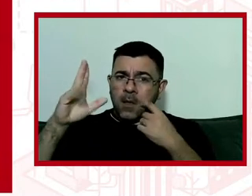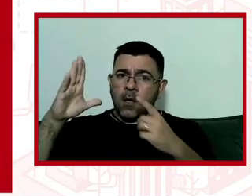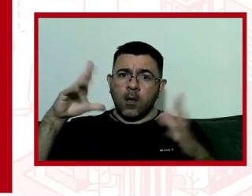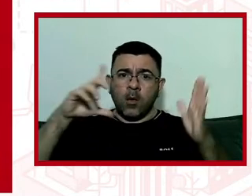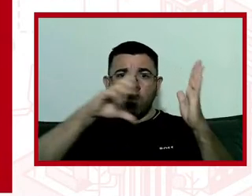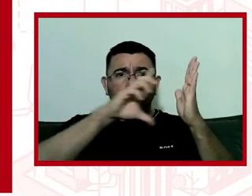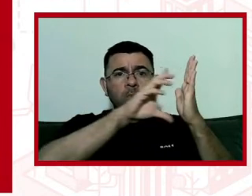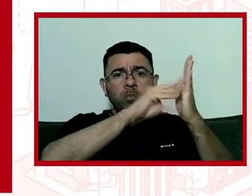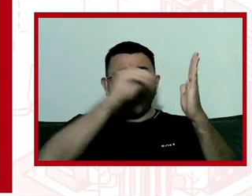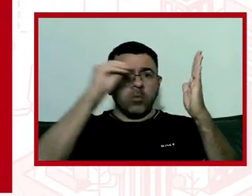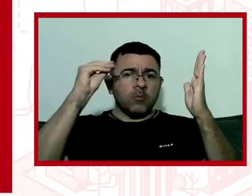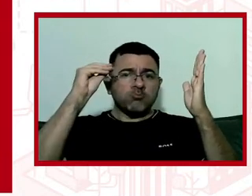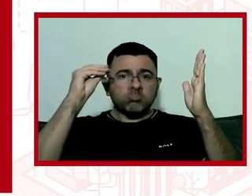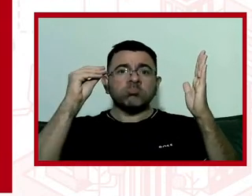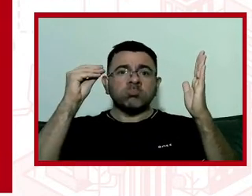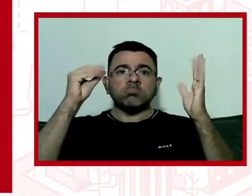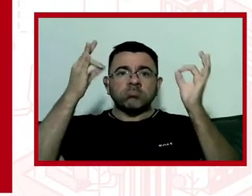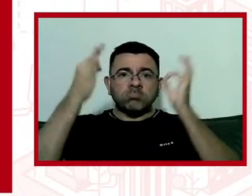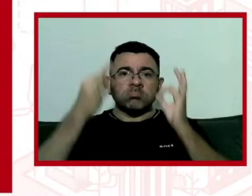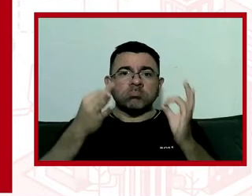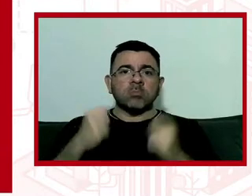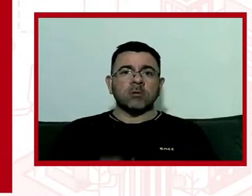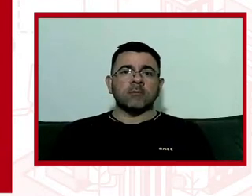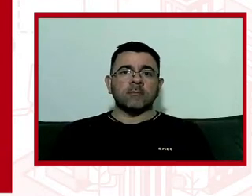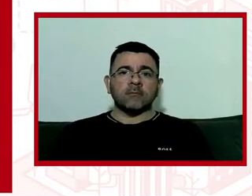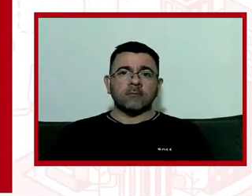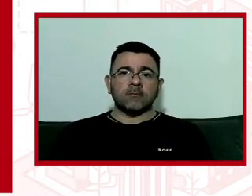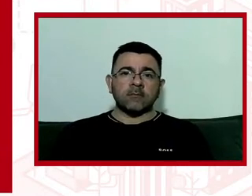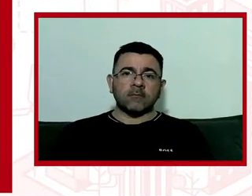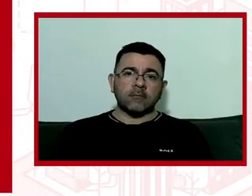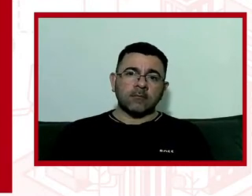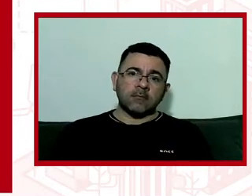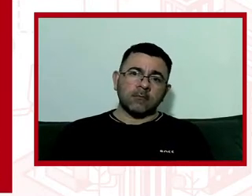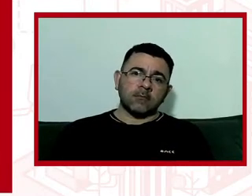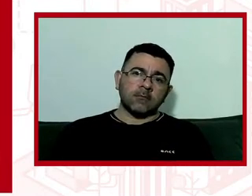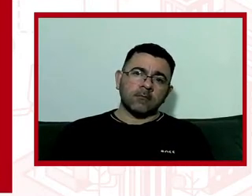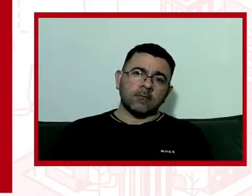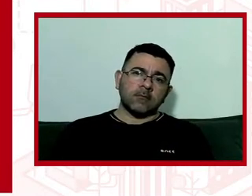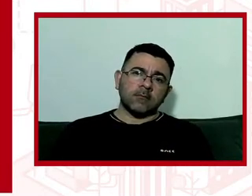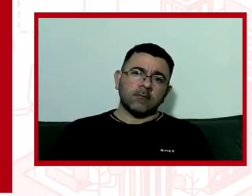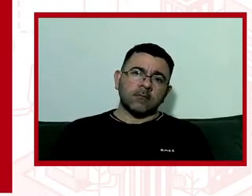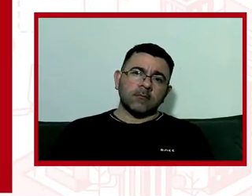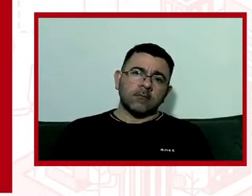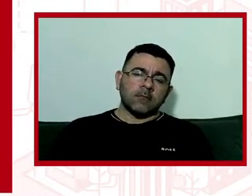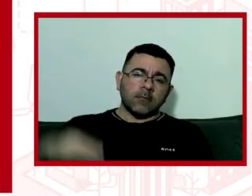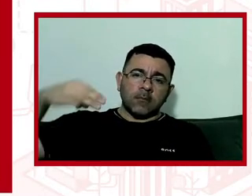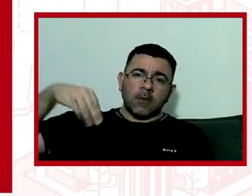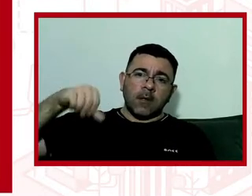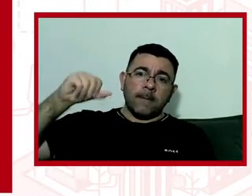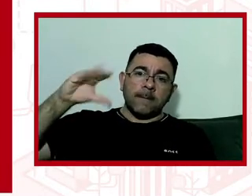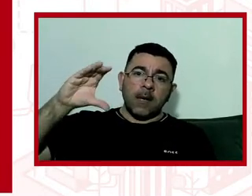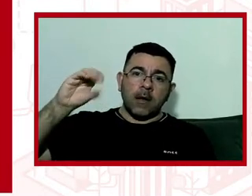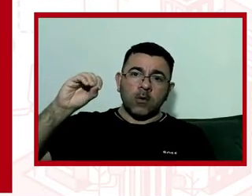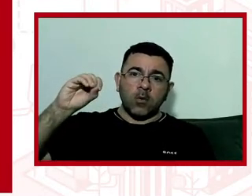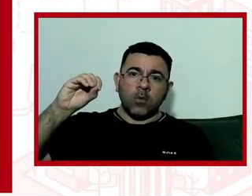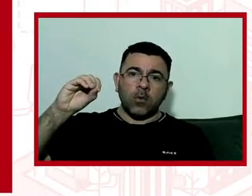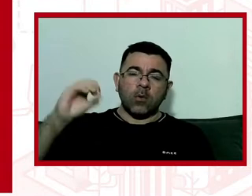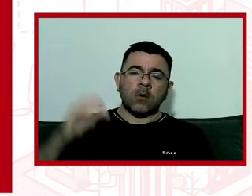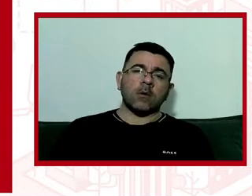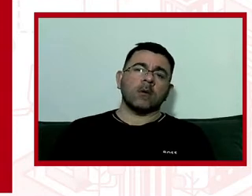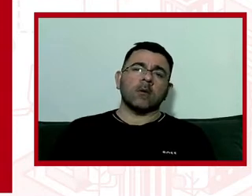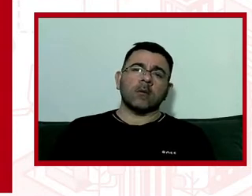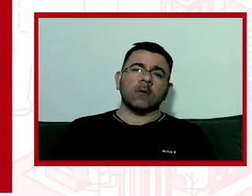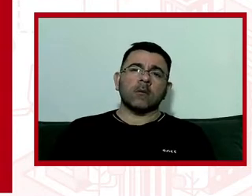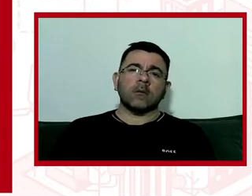eh tem que acertar na escolha das pessoas em relação a Marco Aurélio ele tinha perguntado de qual era a pergunta